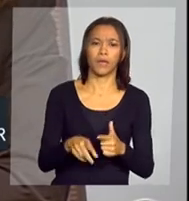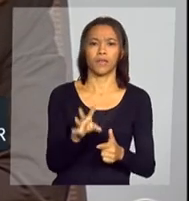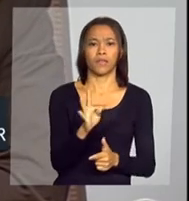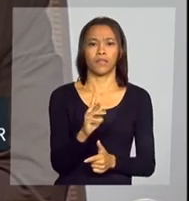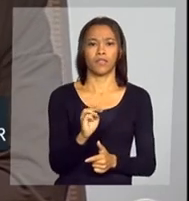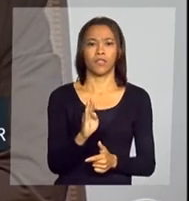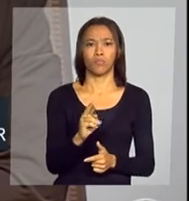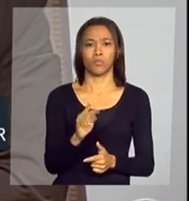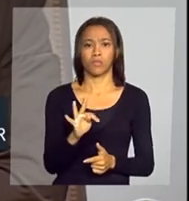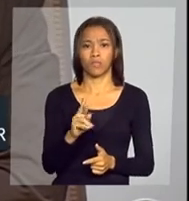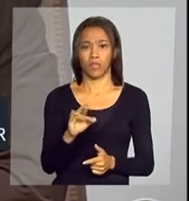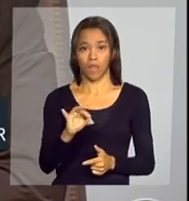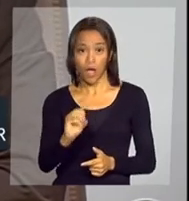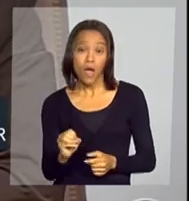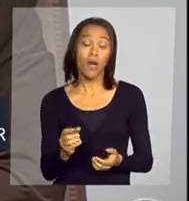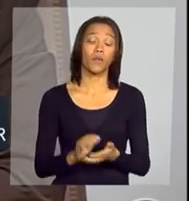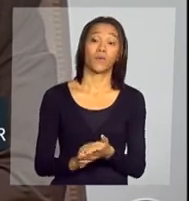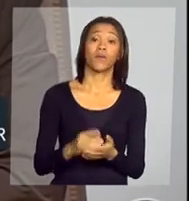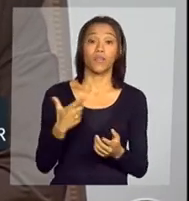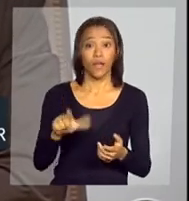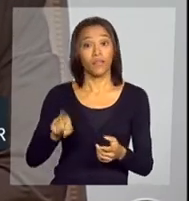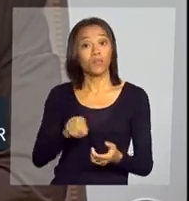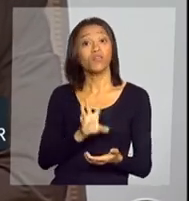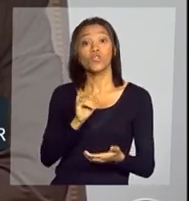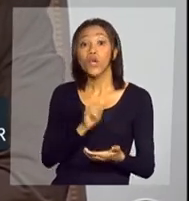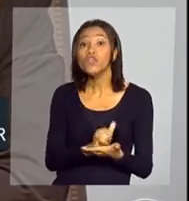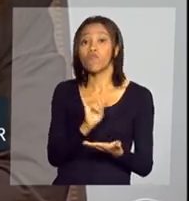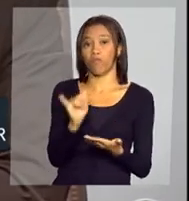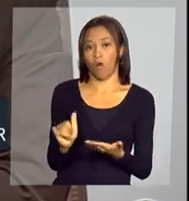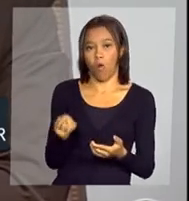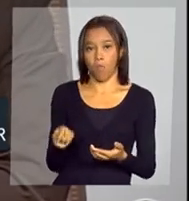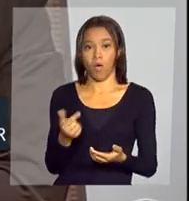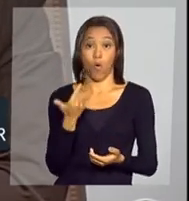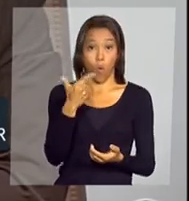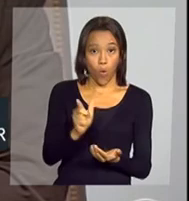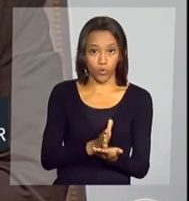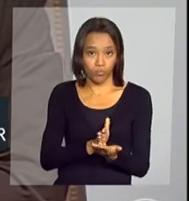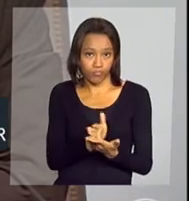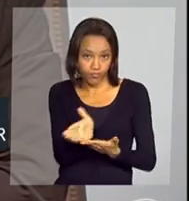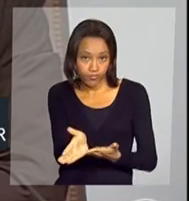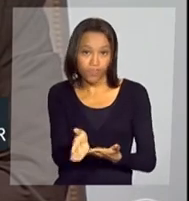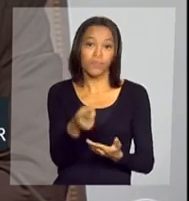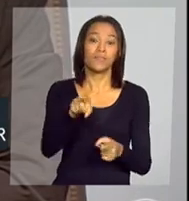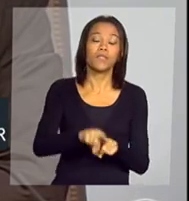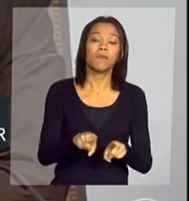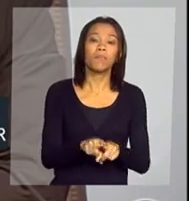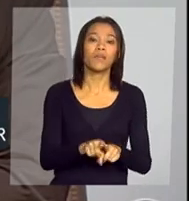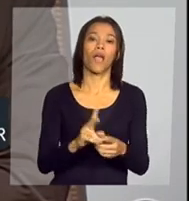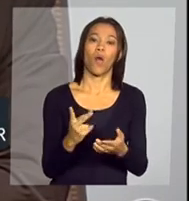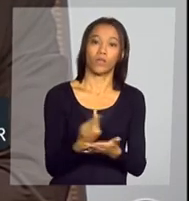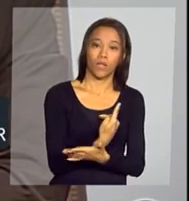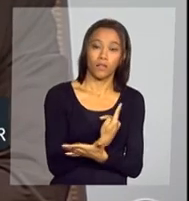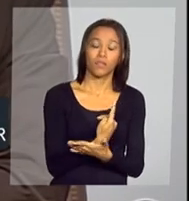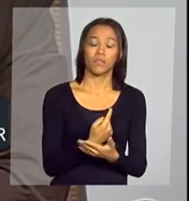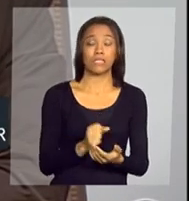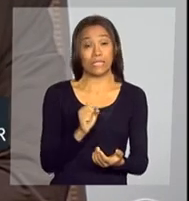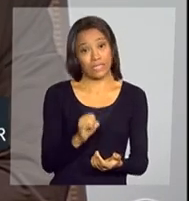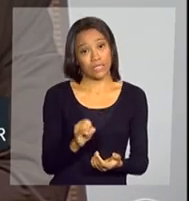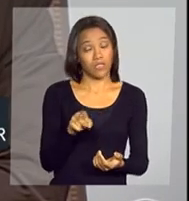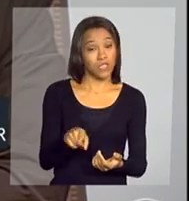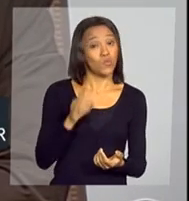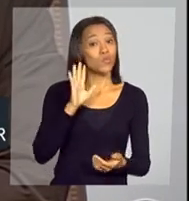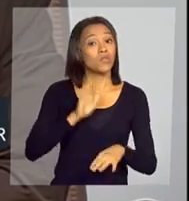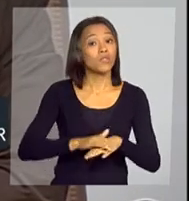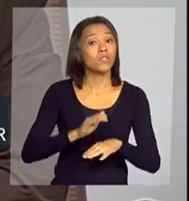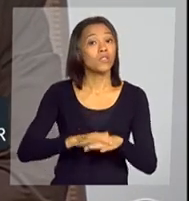E aí o Extra Procon e da do encaminhamento um outro desdobramento clássico é bom isso se